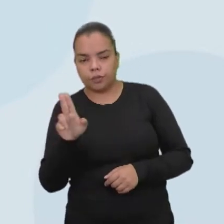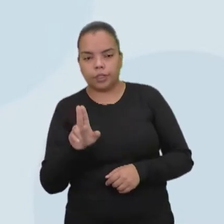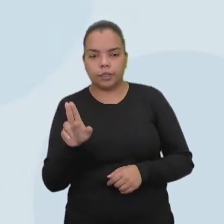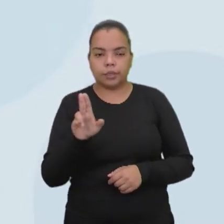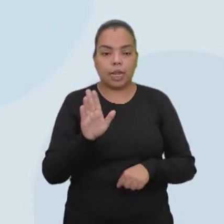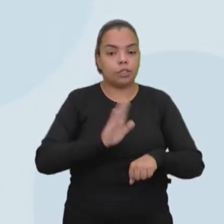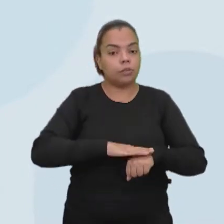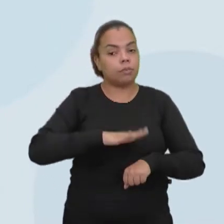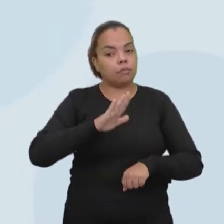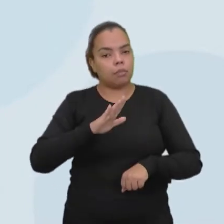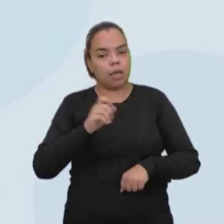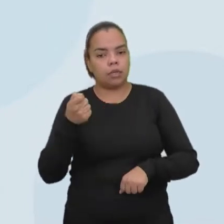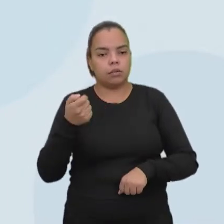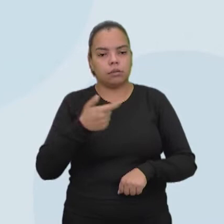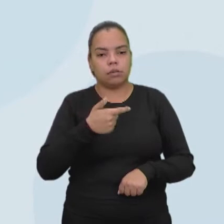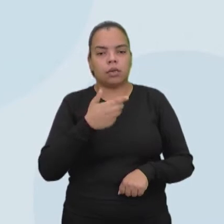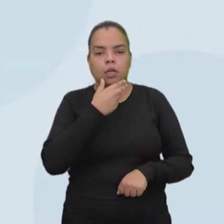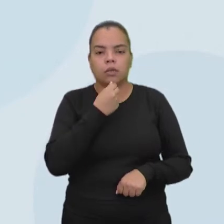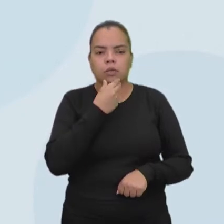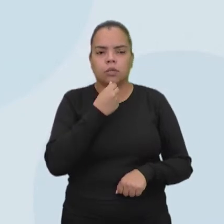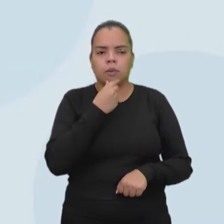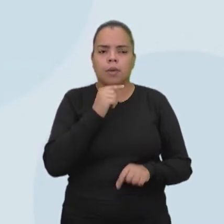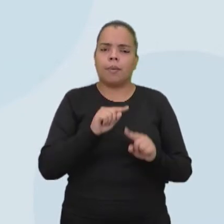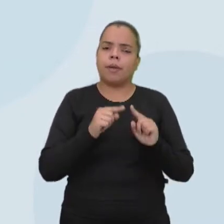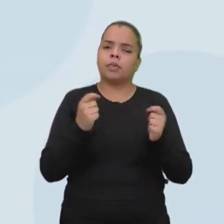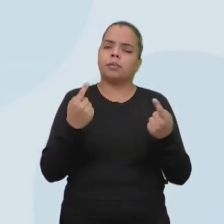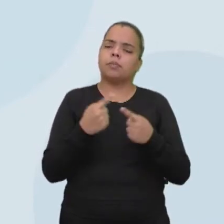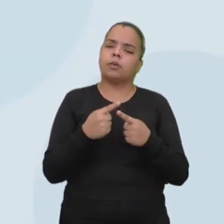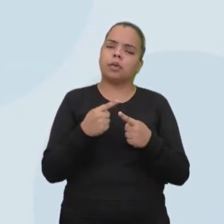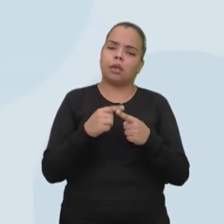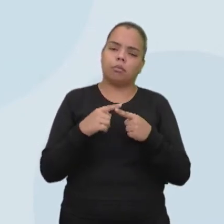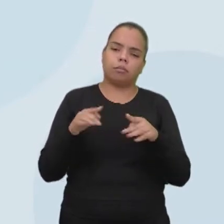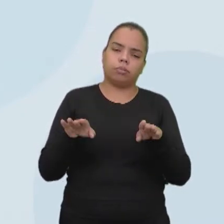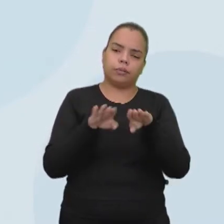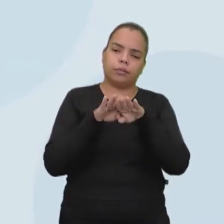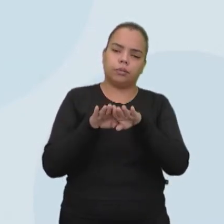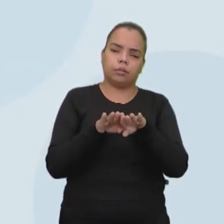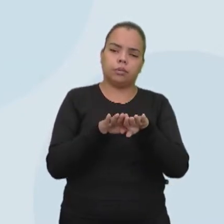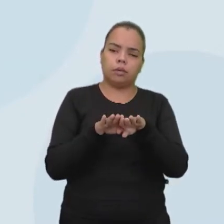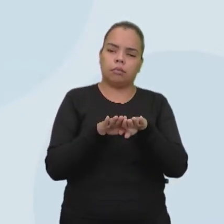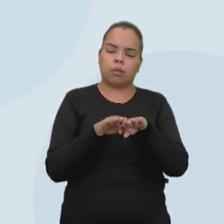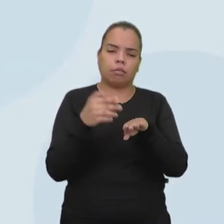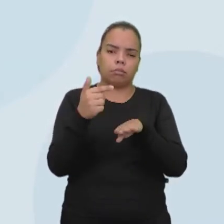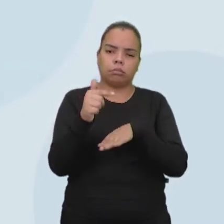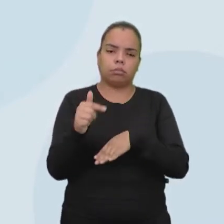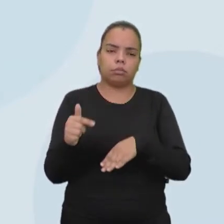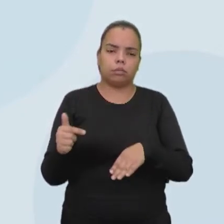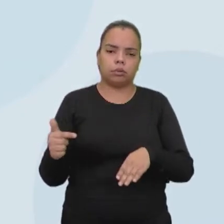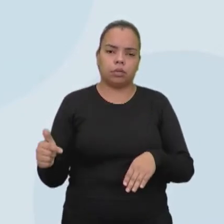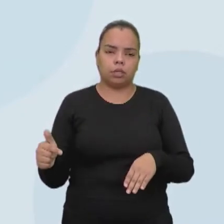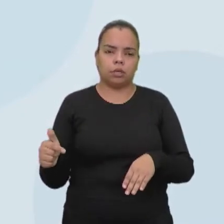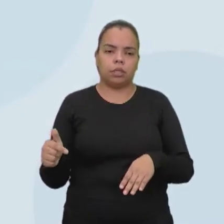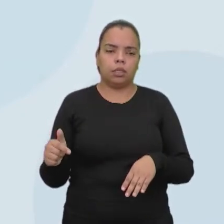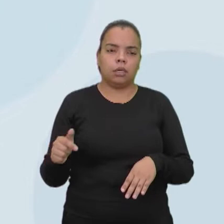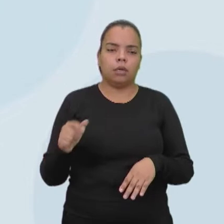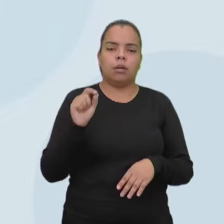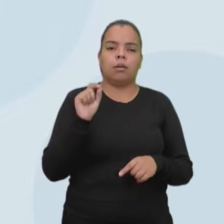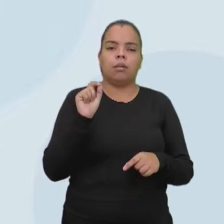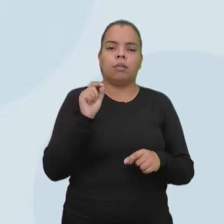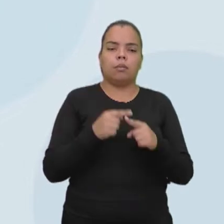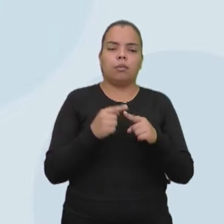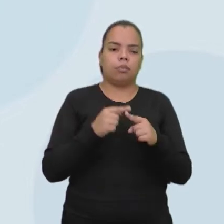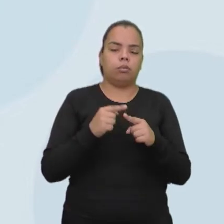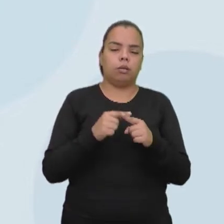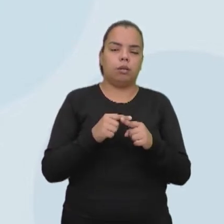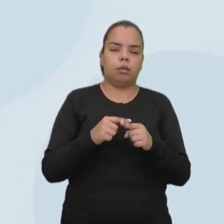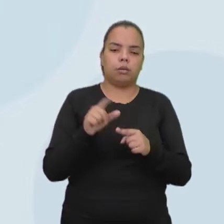escolarizada, então porque o rendimento ainda não está similar. Muito provavelmente ela está escolhendo ocupações que precisam de